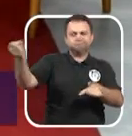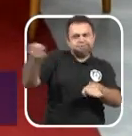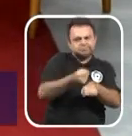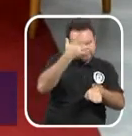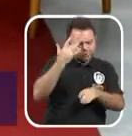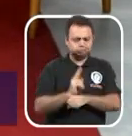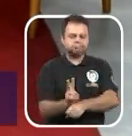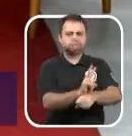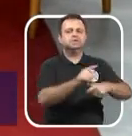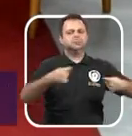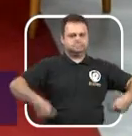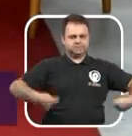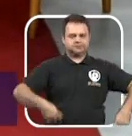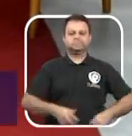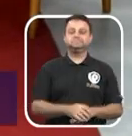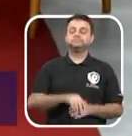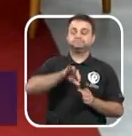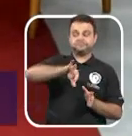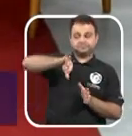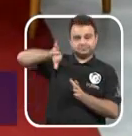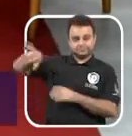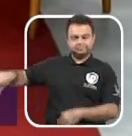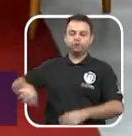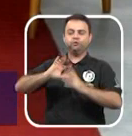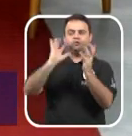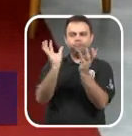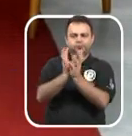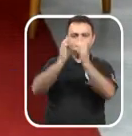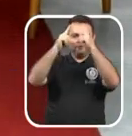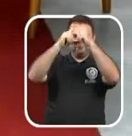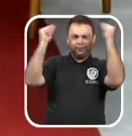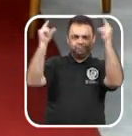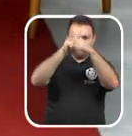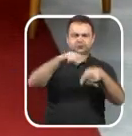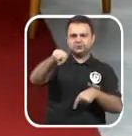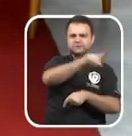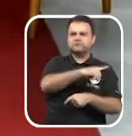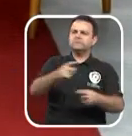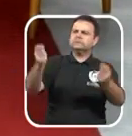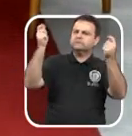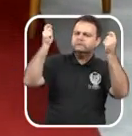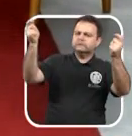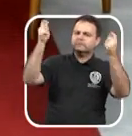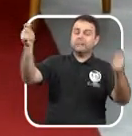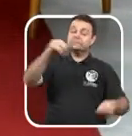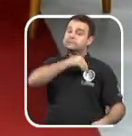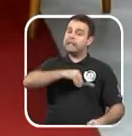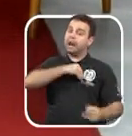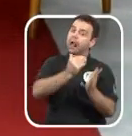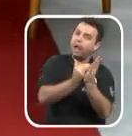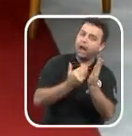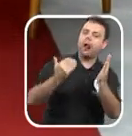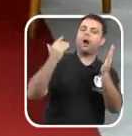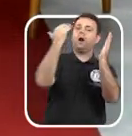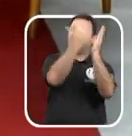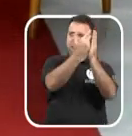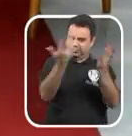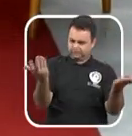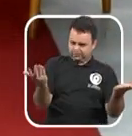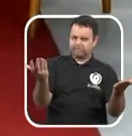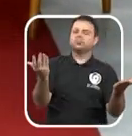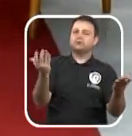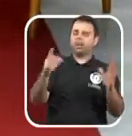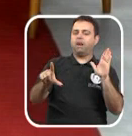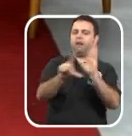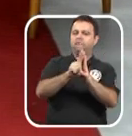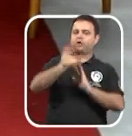de perto foi a mobilização dos profissionais de enfermagem, pedindo o cumprimento aí, o pagamento do piso nacional para a categoria aqui